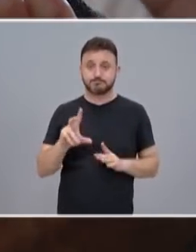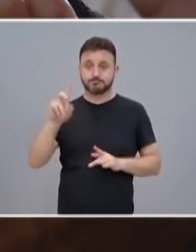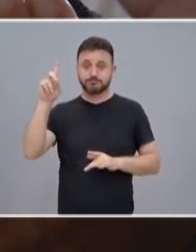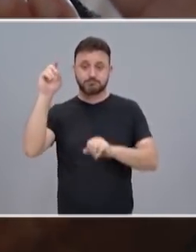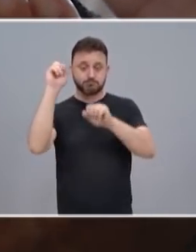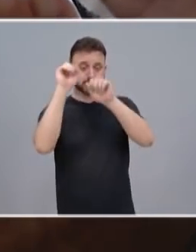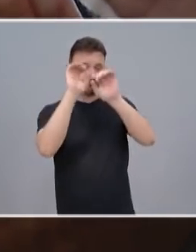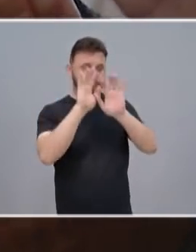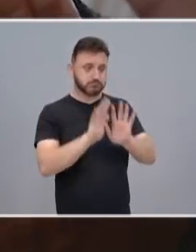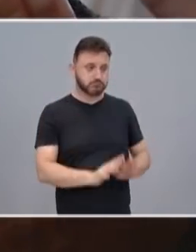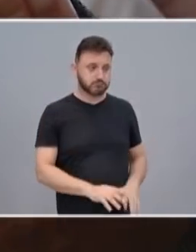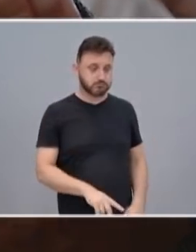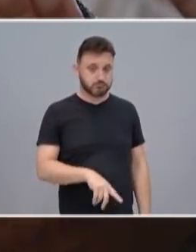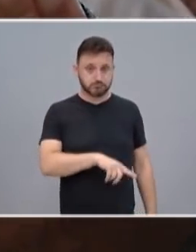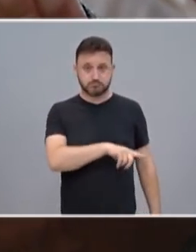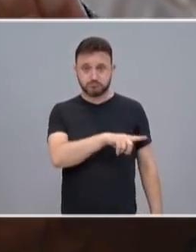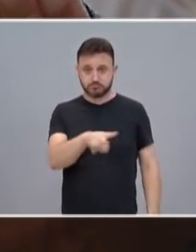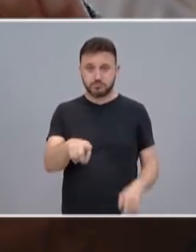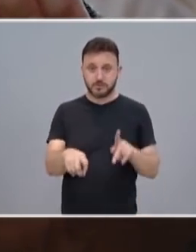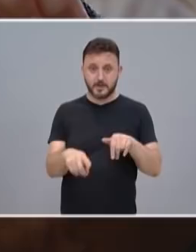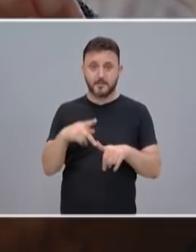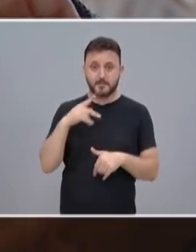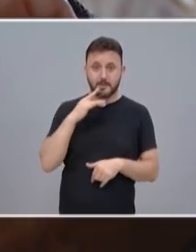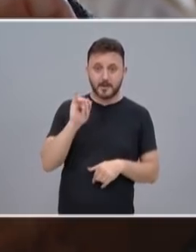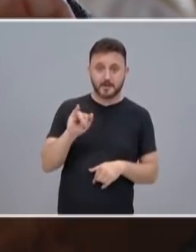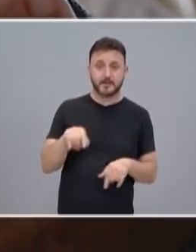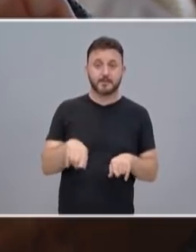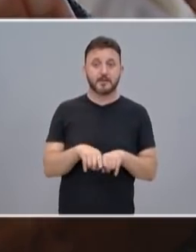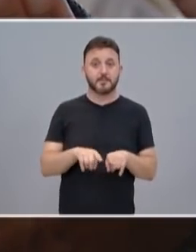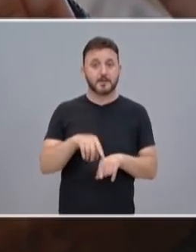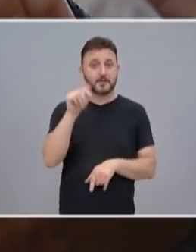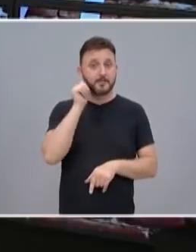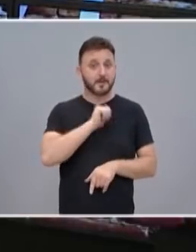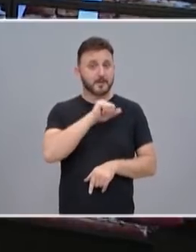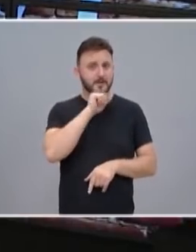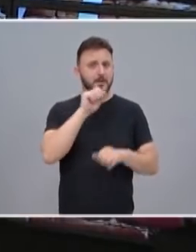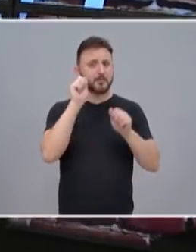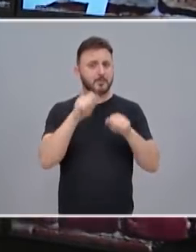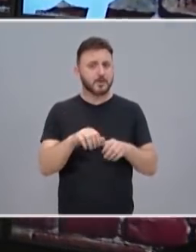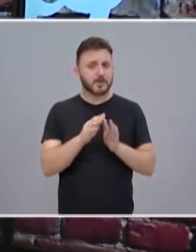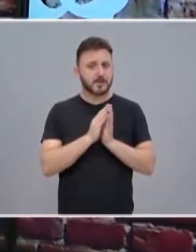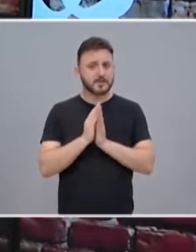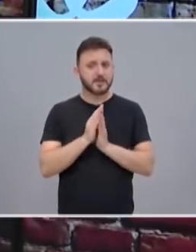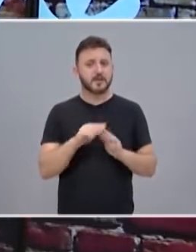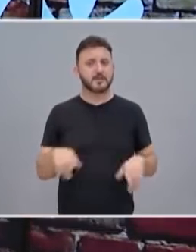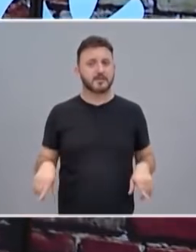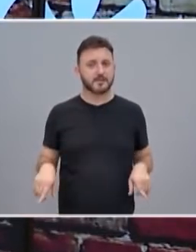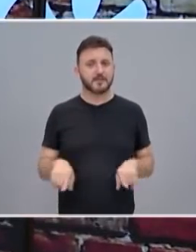Pai, você pai, a mãe já está rezando, você pai, reza também.